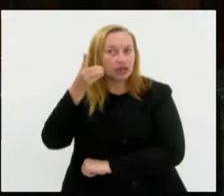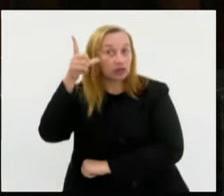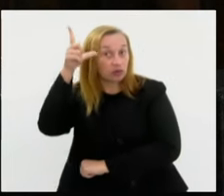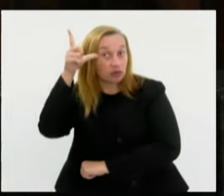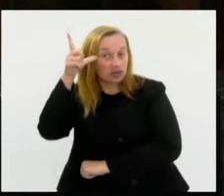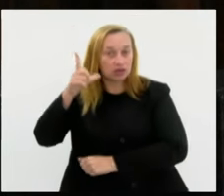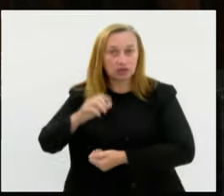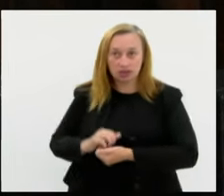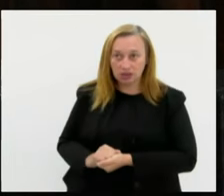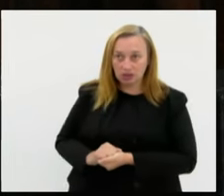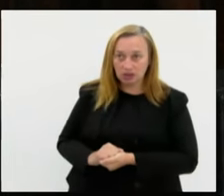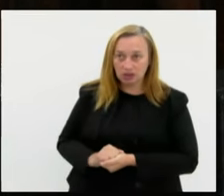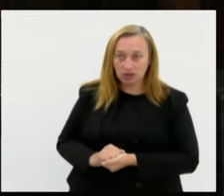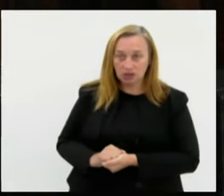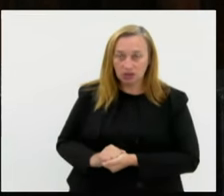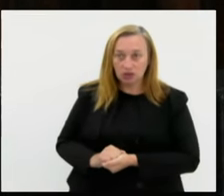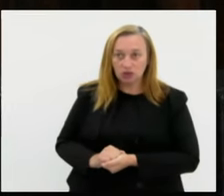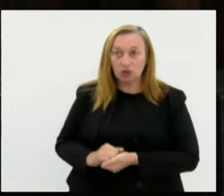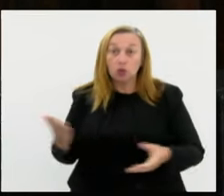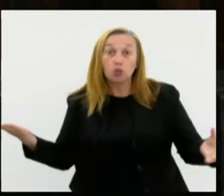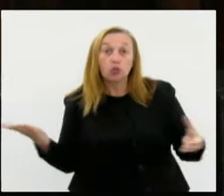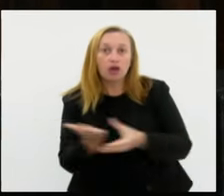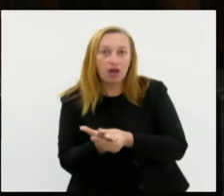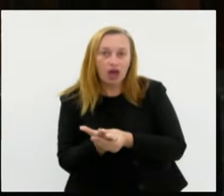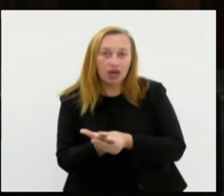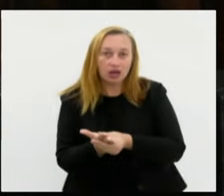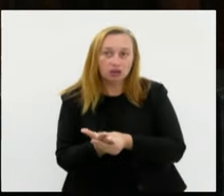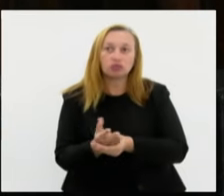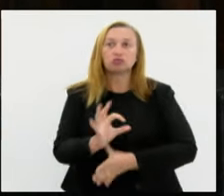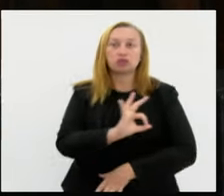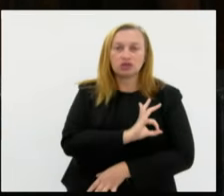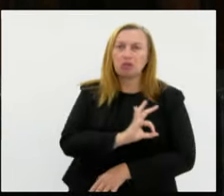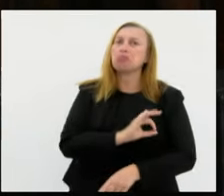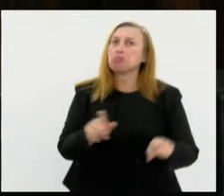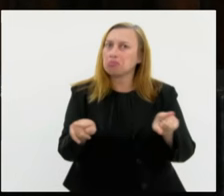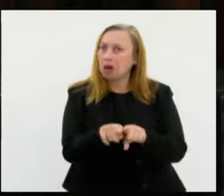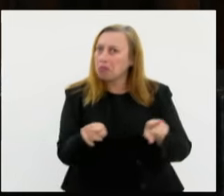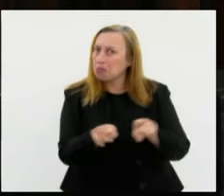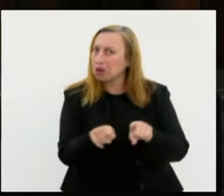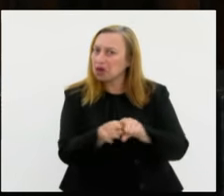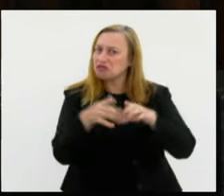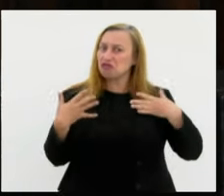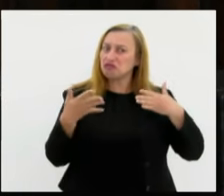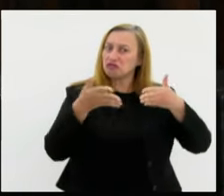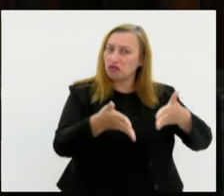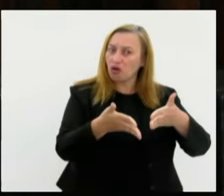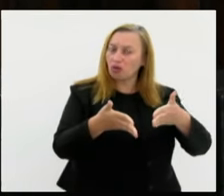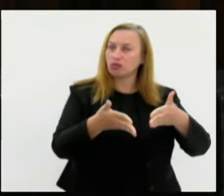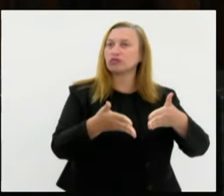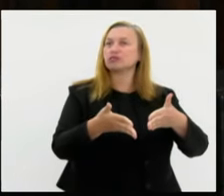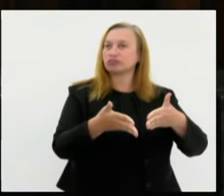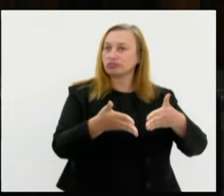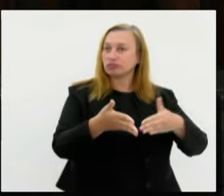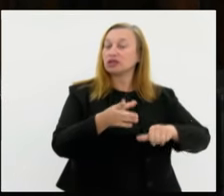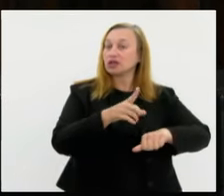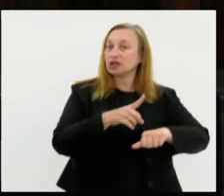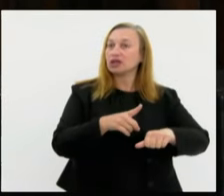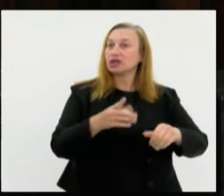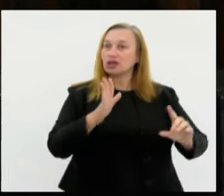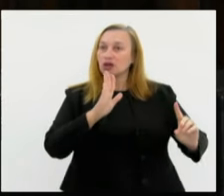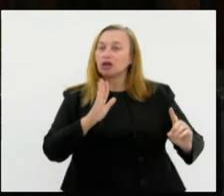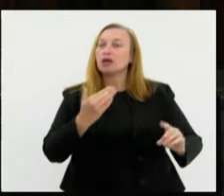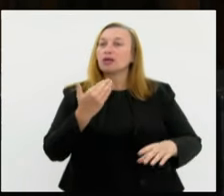envolvidos em sede de inquérito policial também foram alvo daquela ação, daquela medida